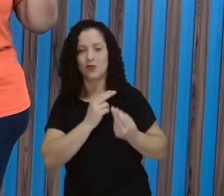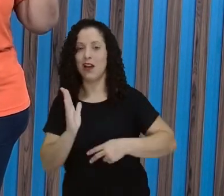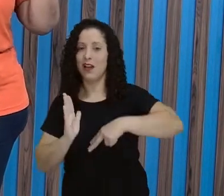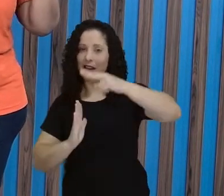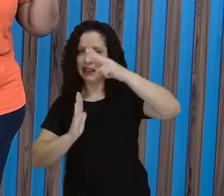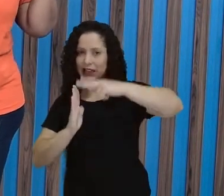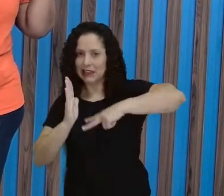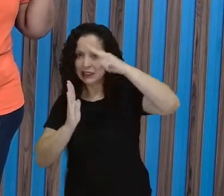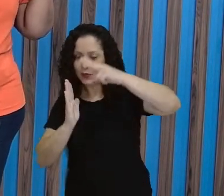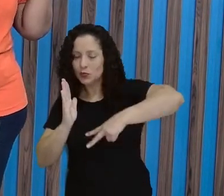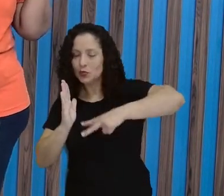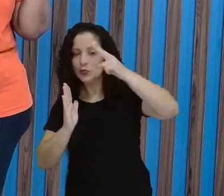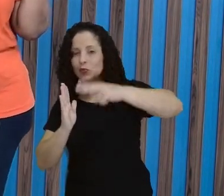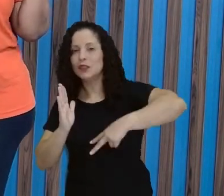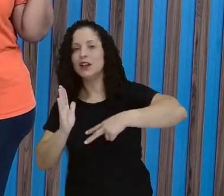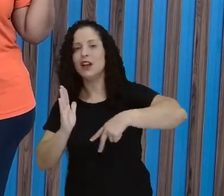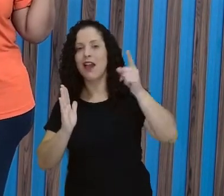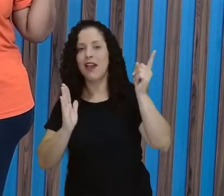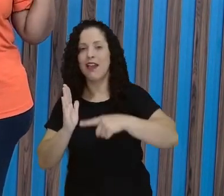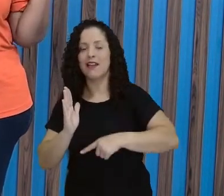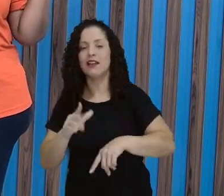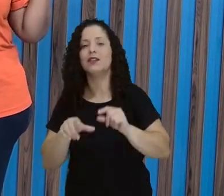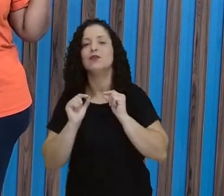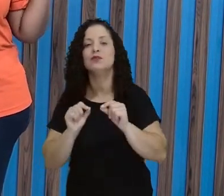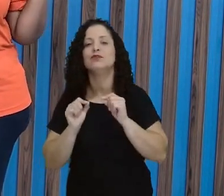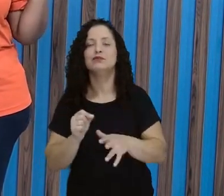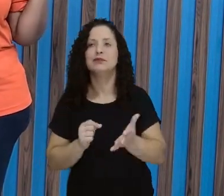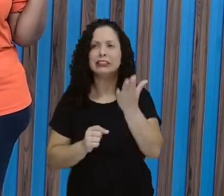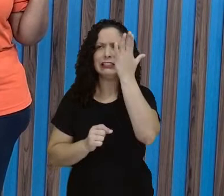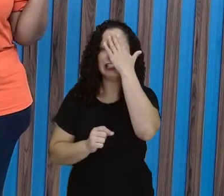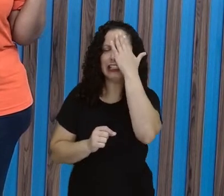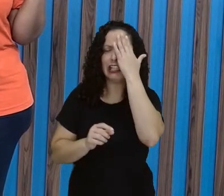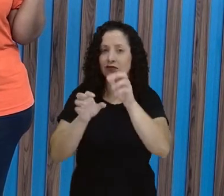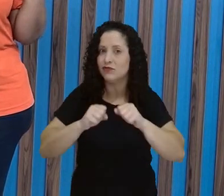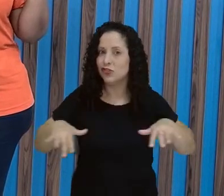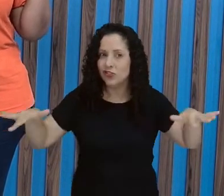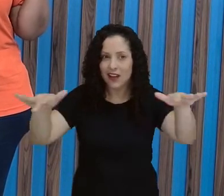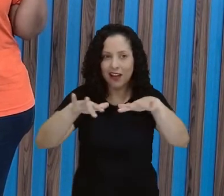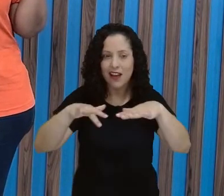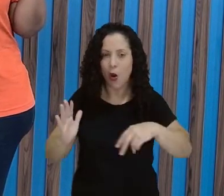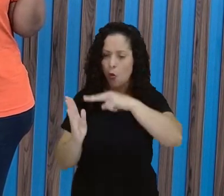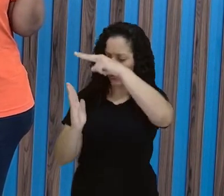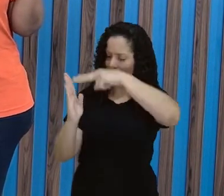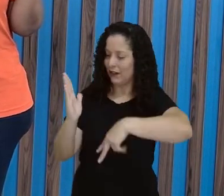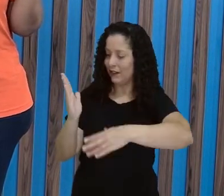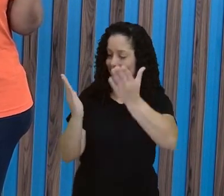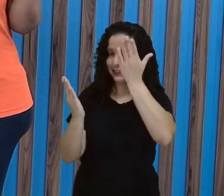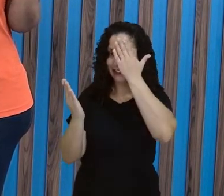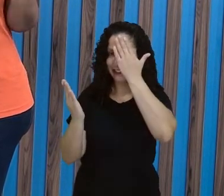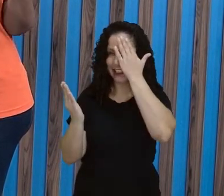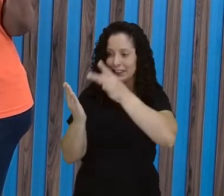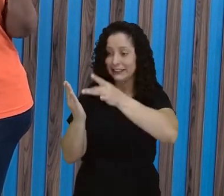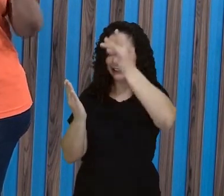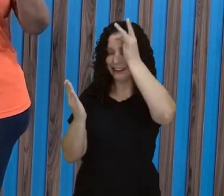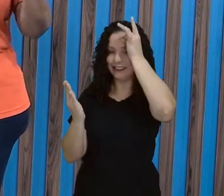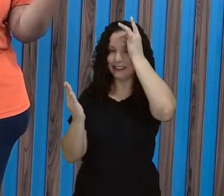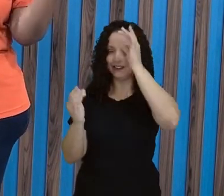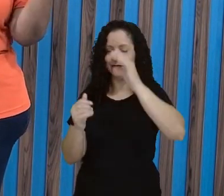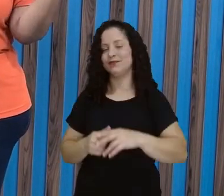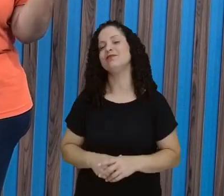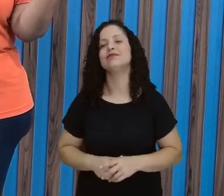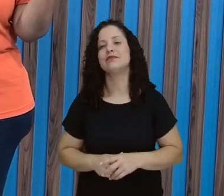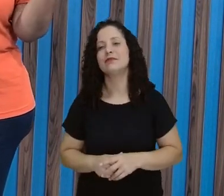leitura ser compreendida por todos, tá? Para atender